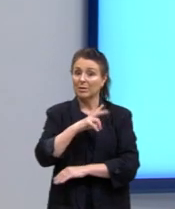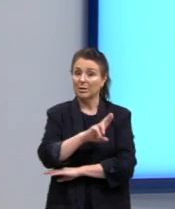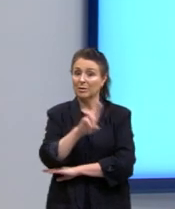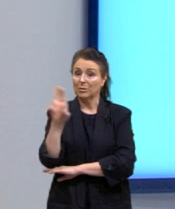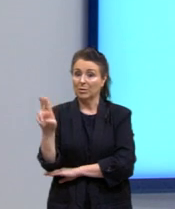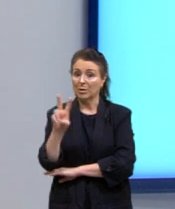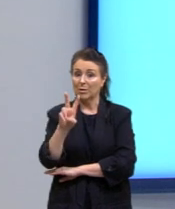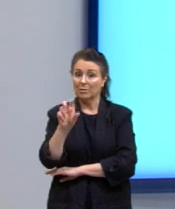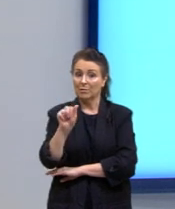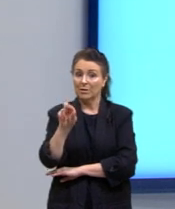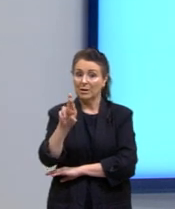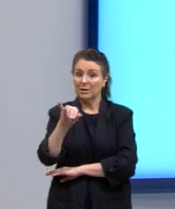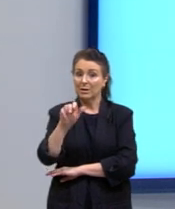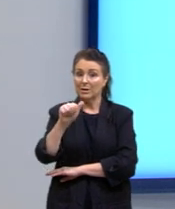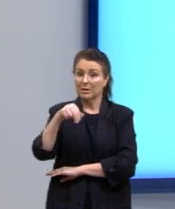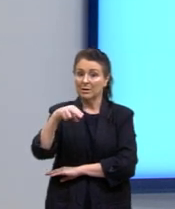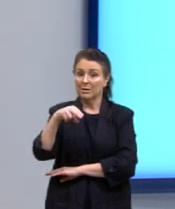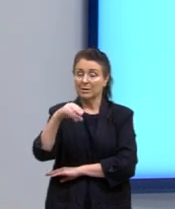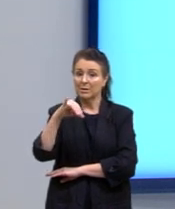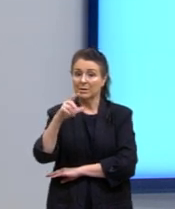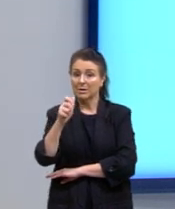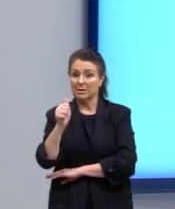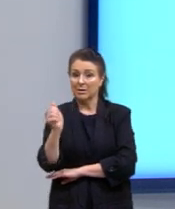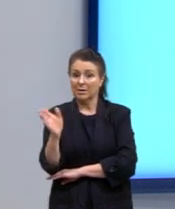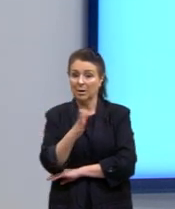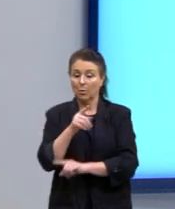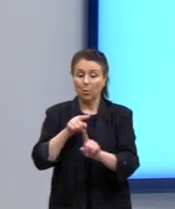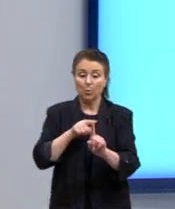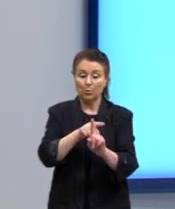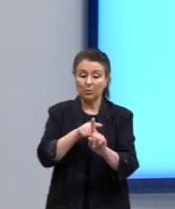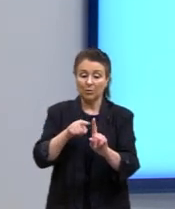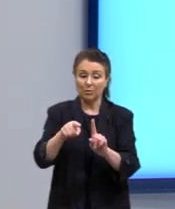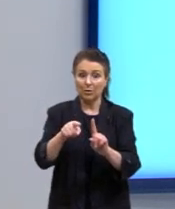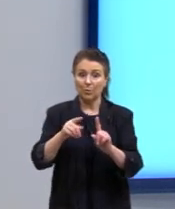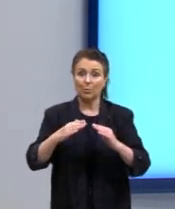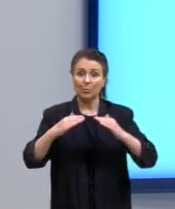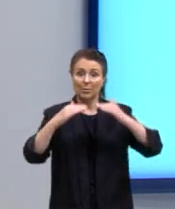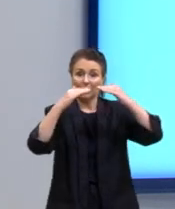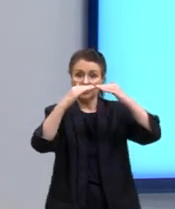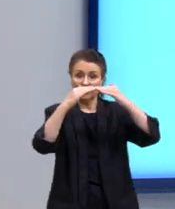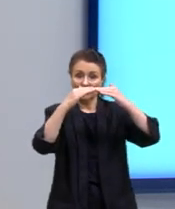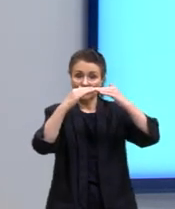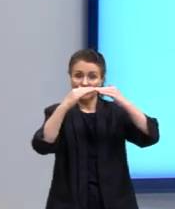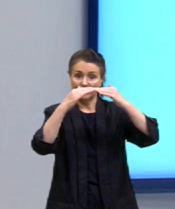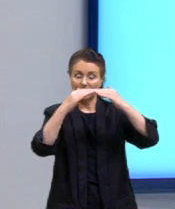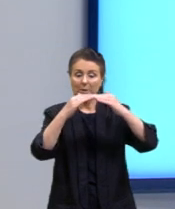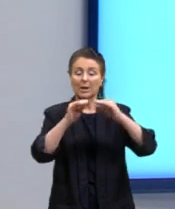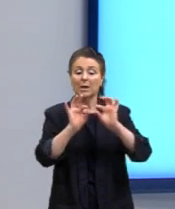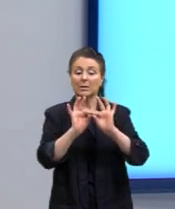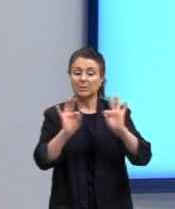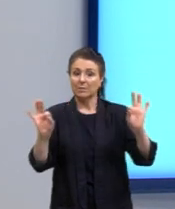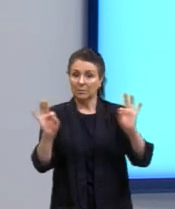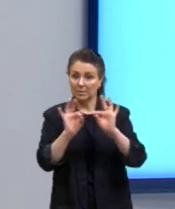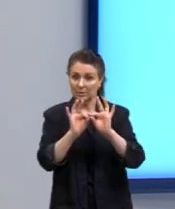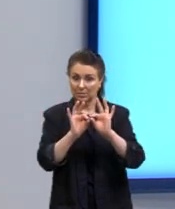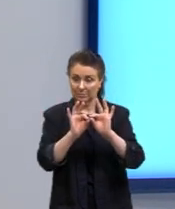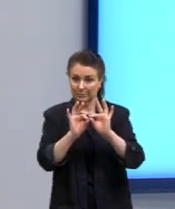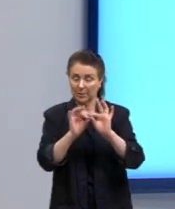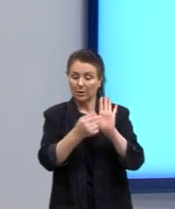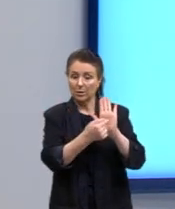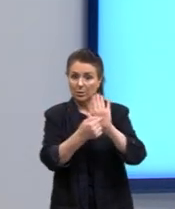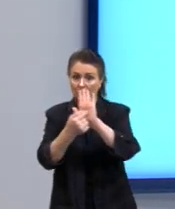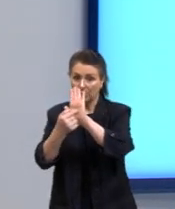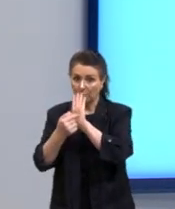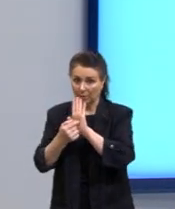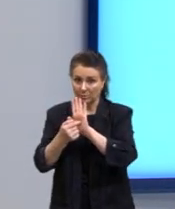variância e desvio padrão elas são medidas que dão uma ideia da dispersão de